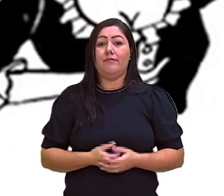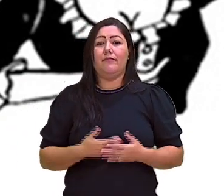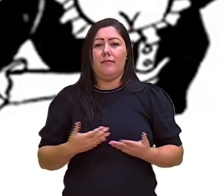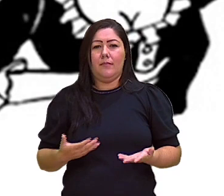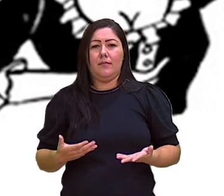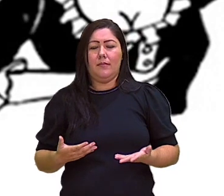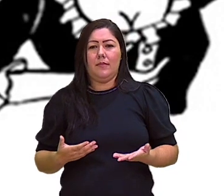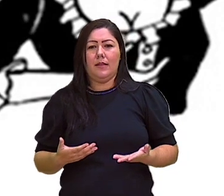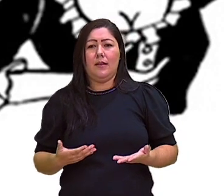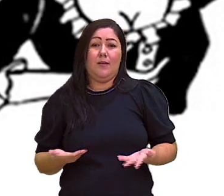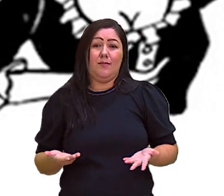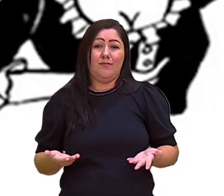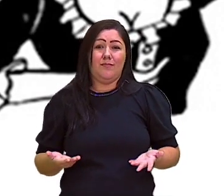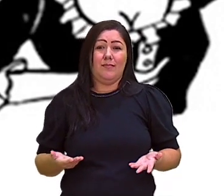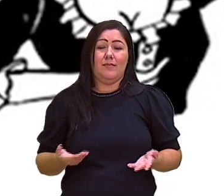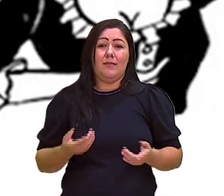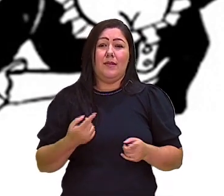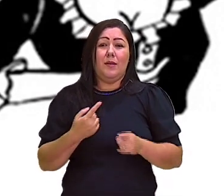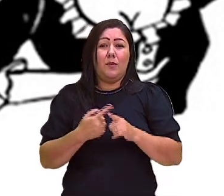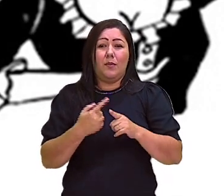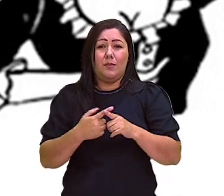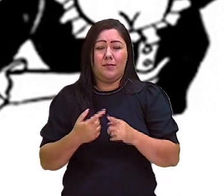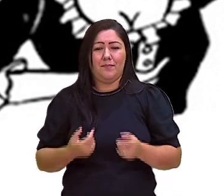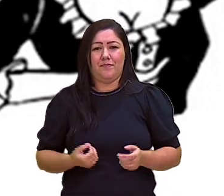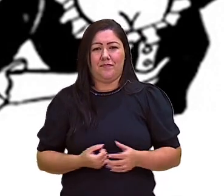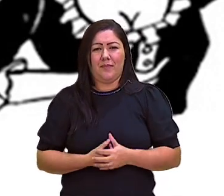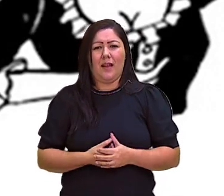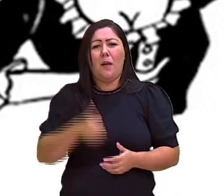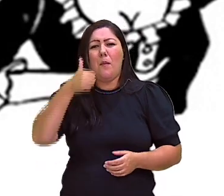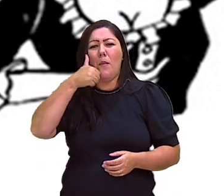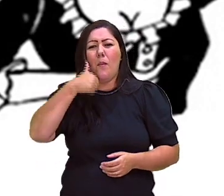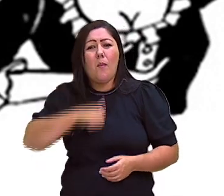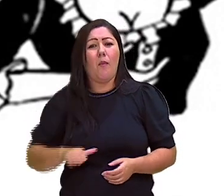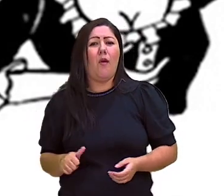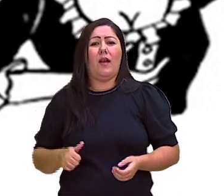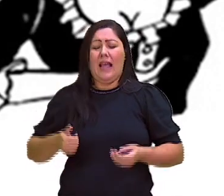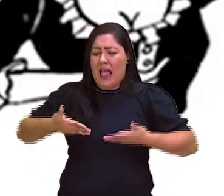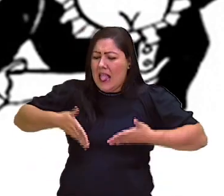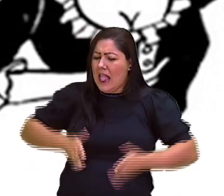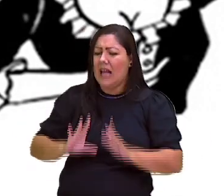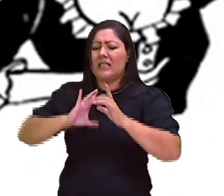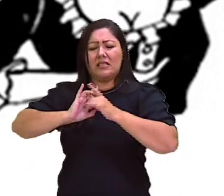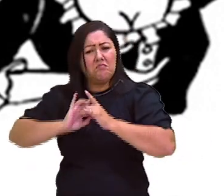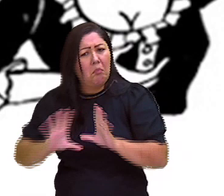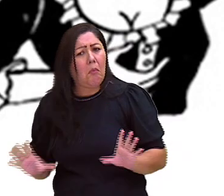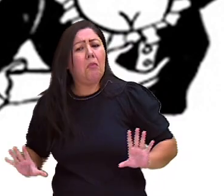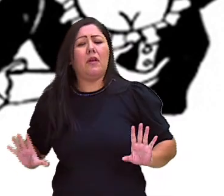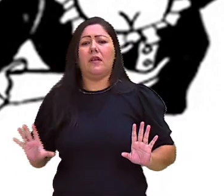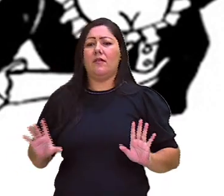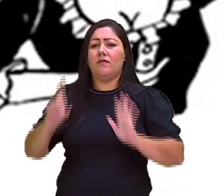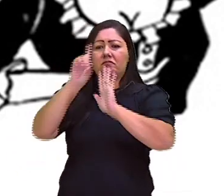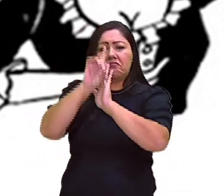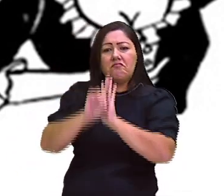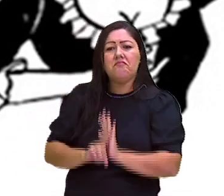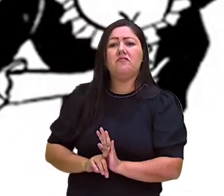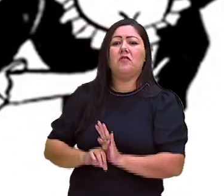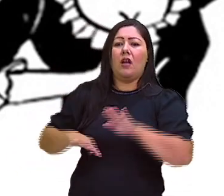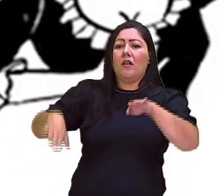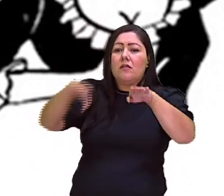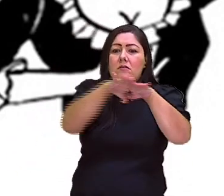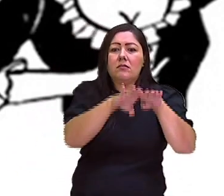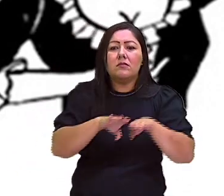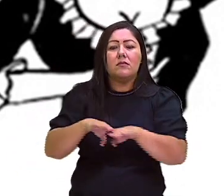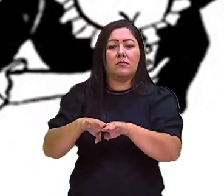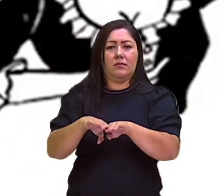causa das mulheres. Mulher nasce livre e permanece igual ao homem em direitos. Nele